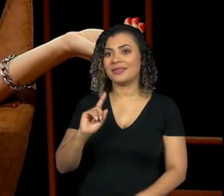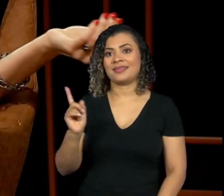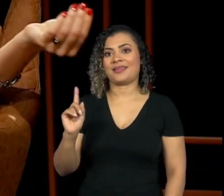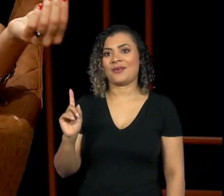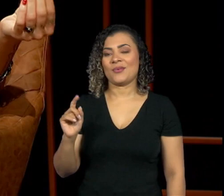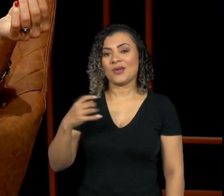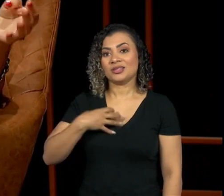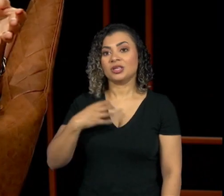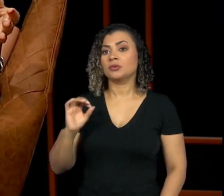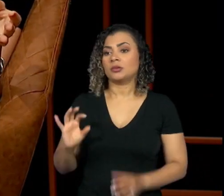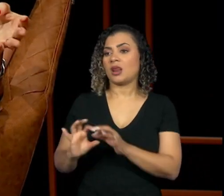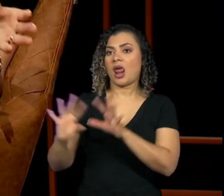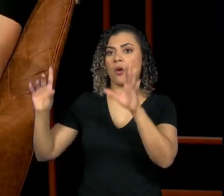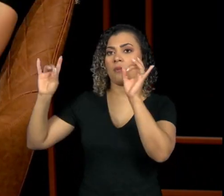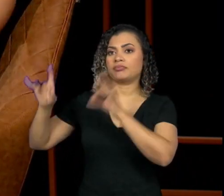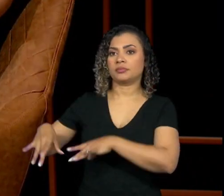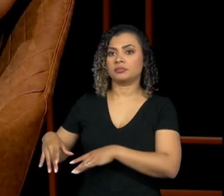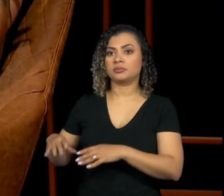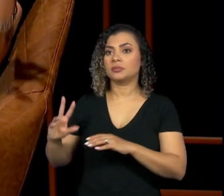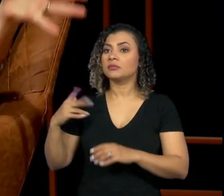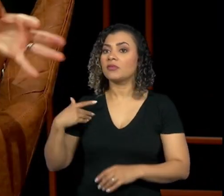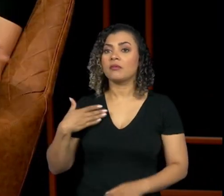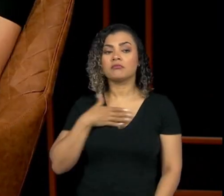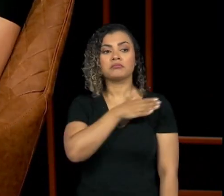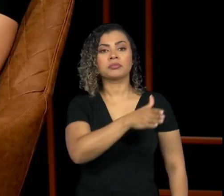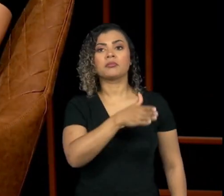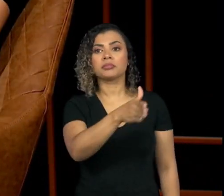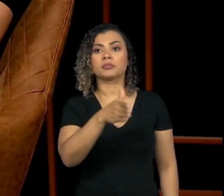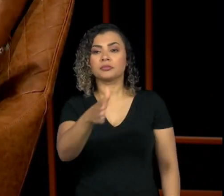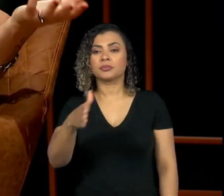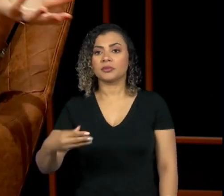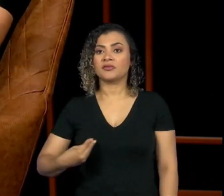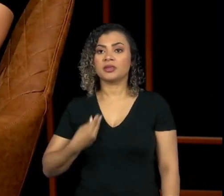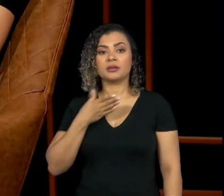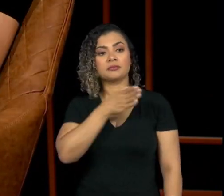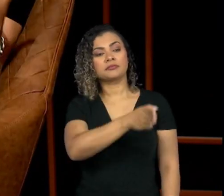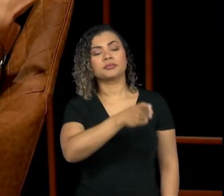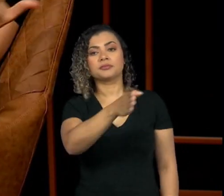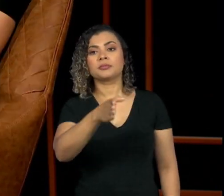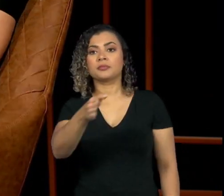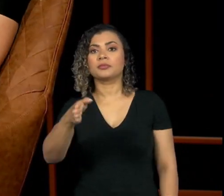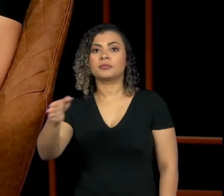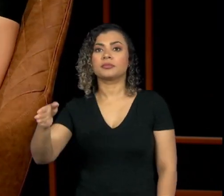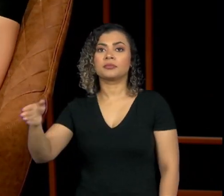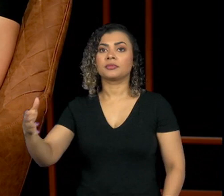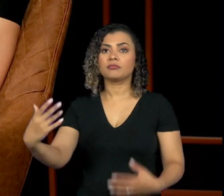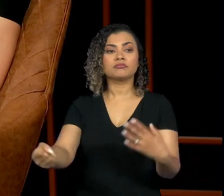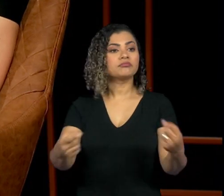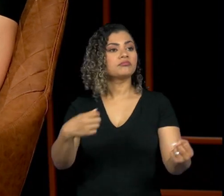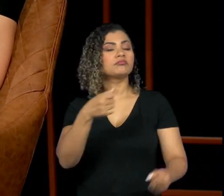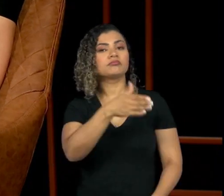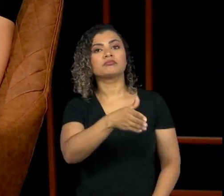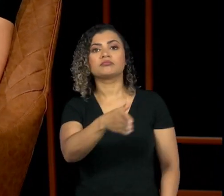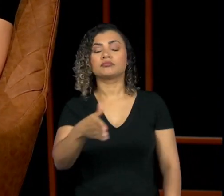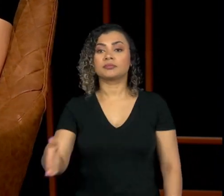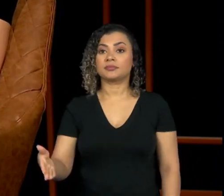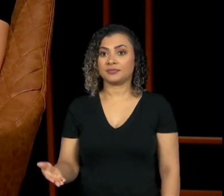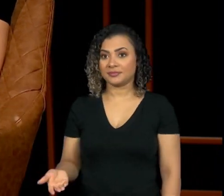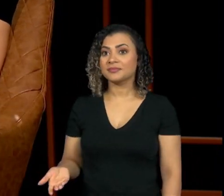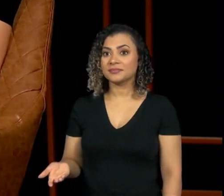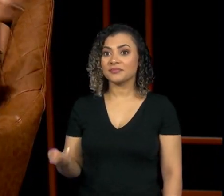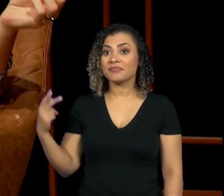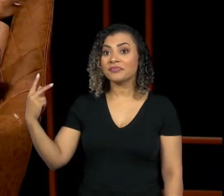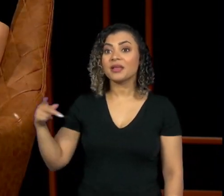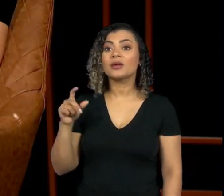mão, vai viver ao vento mesmo, no sentido de o que a vida trouxer eu estou absorvendo. Ele